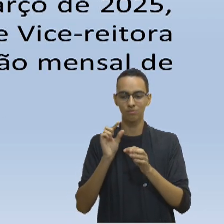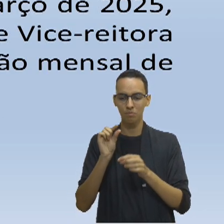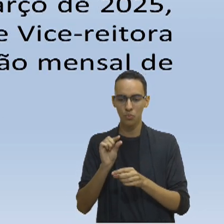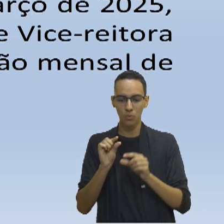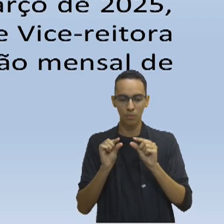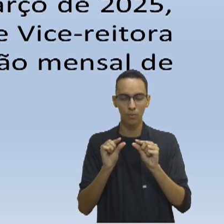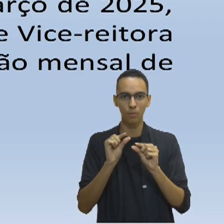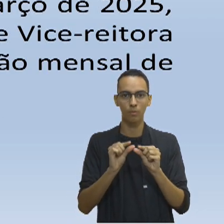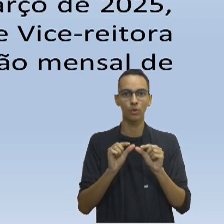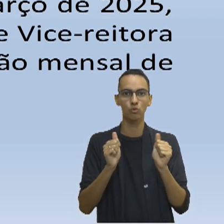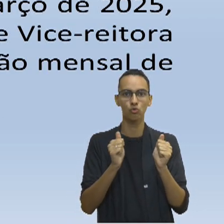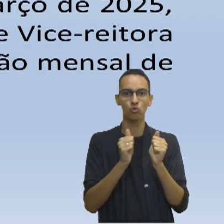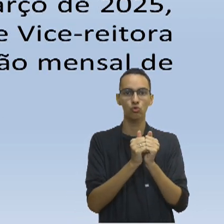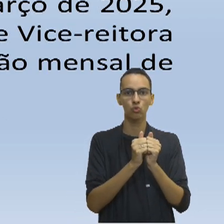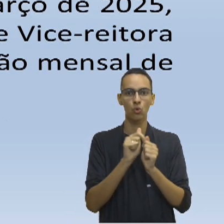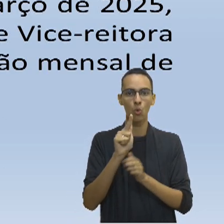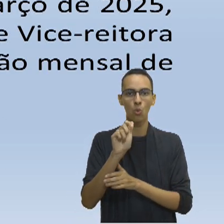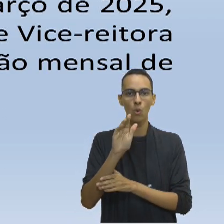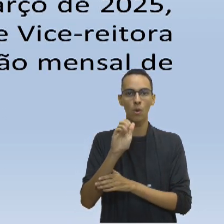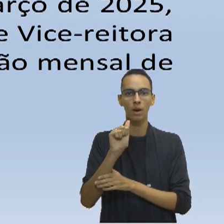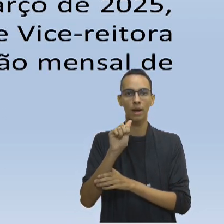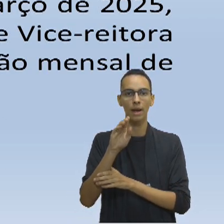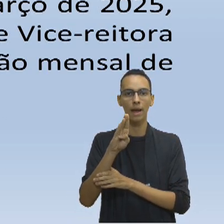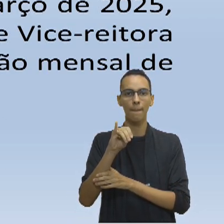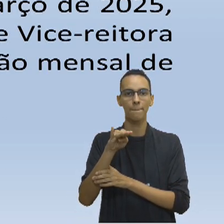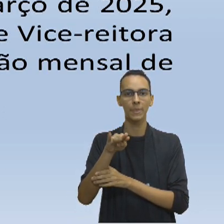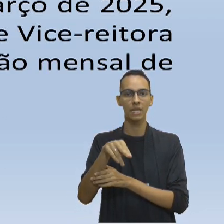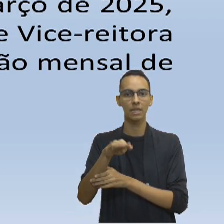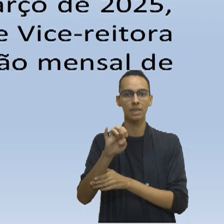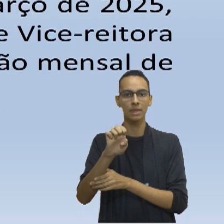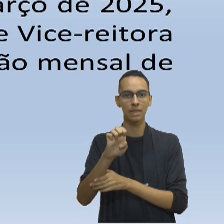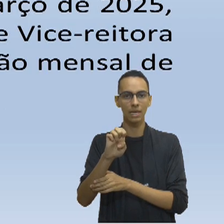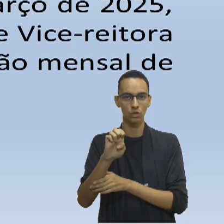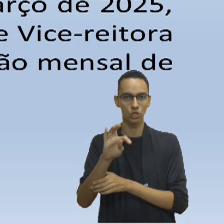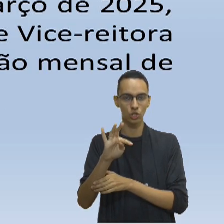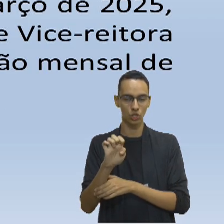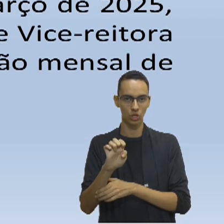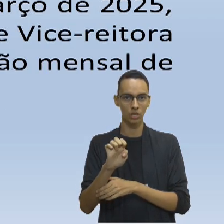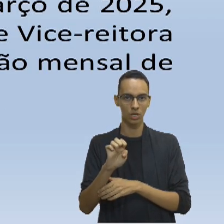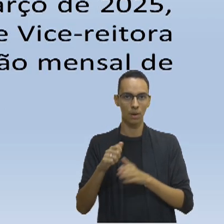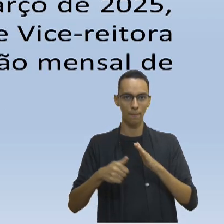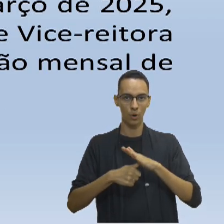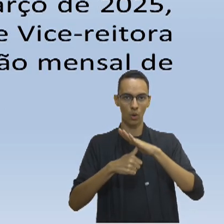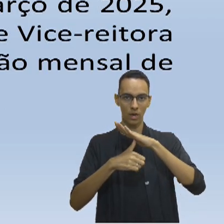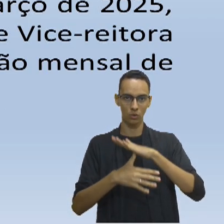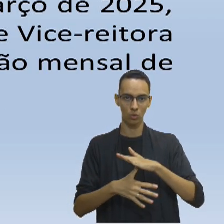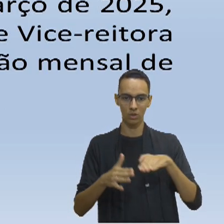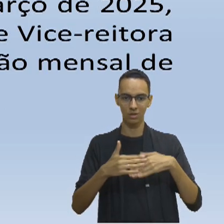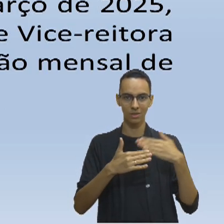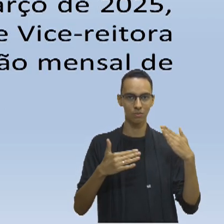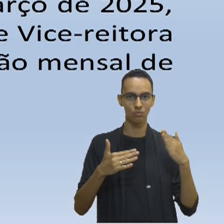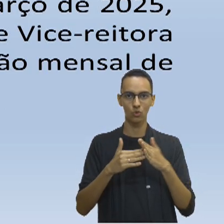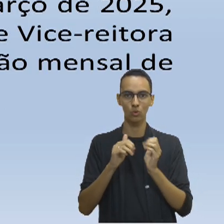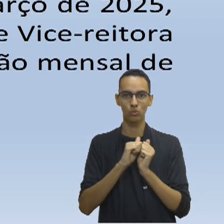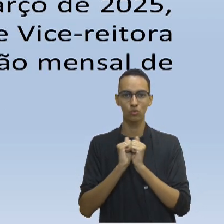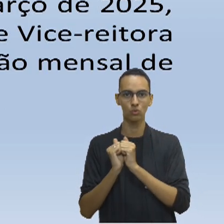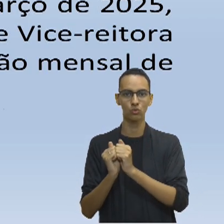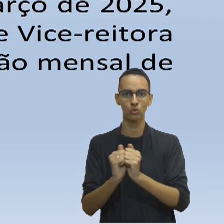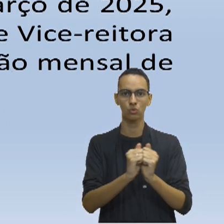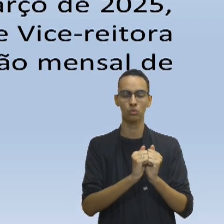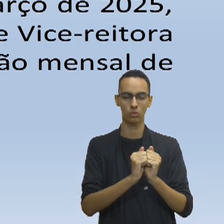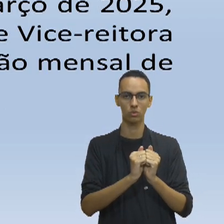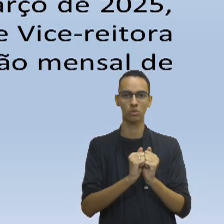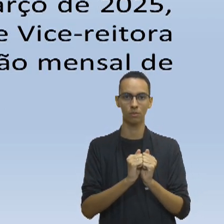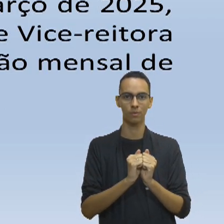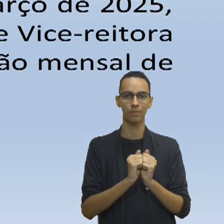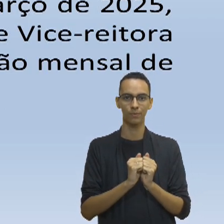com o gabinete da reitoria, quanto com a prefeitura universitária, todas as pró-reitorias, e apesar de eu não ter destacado ali também,